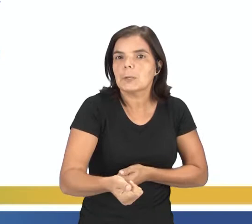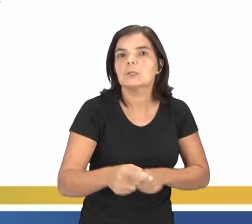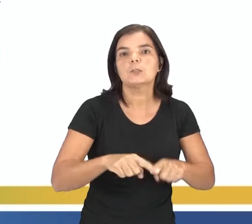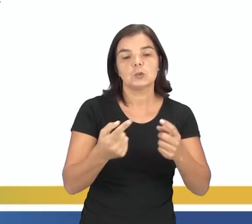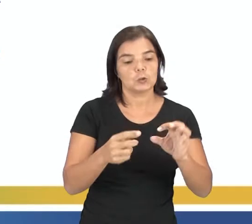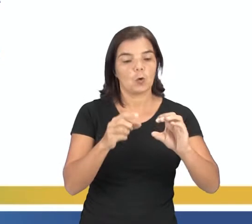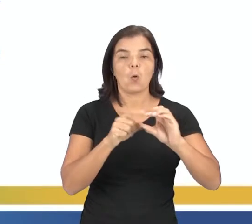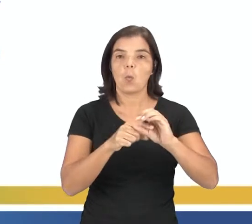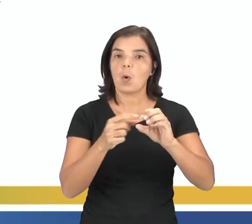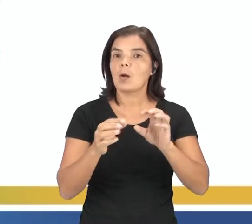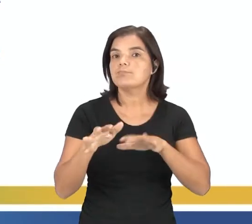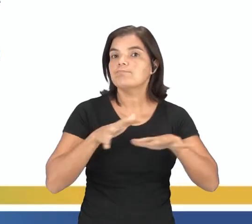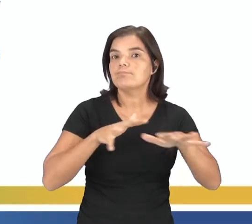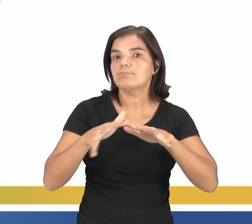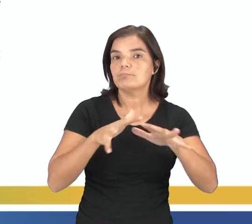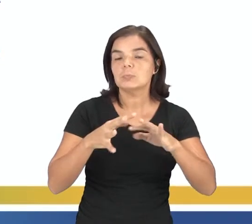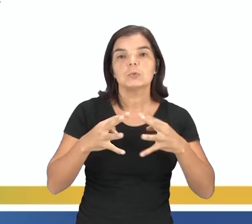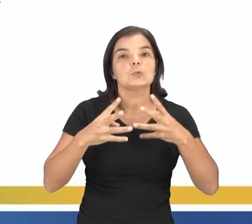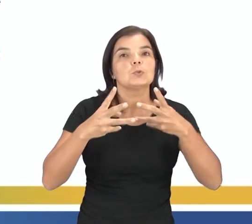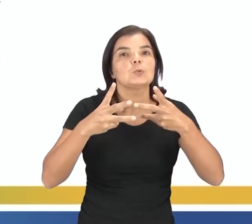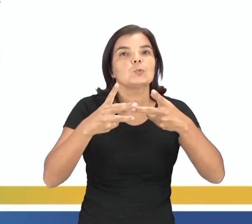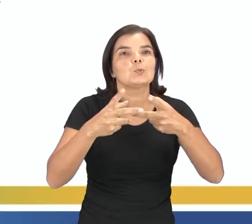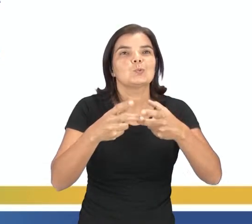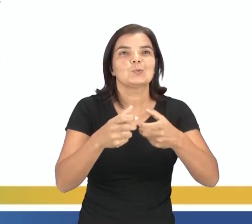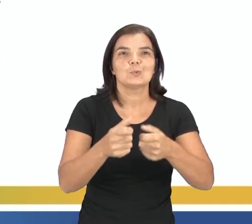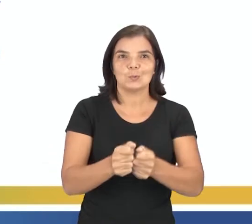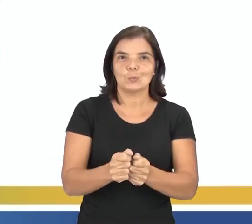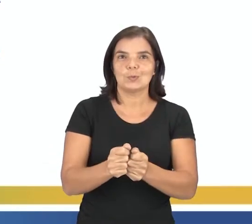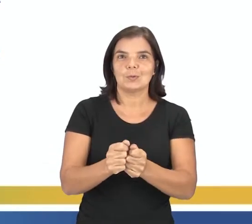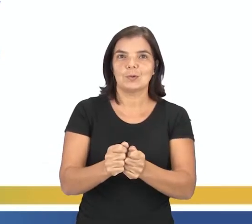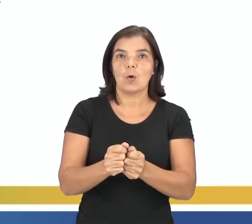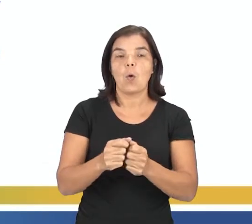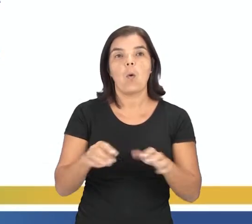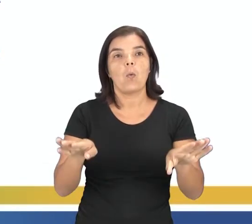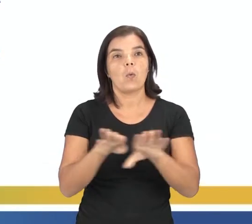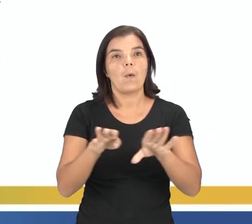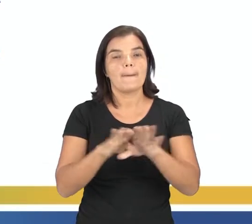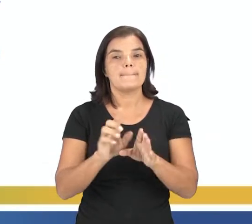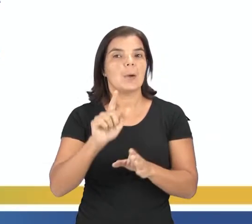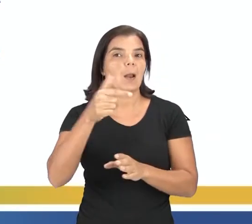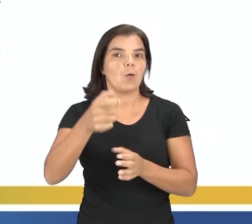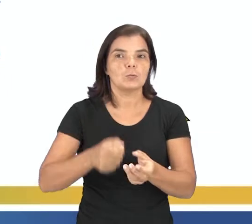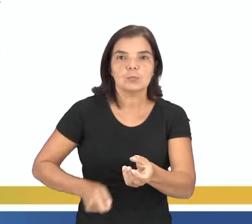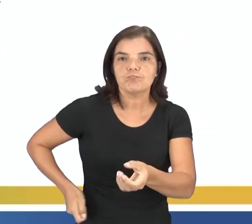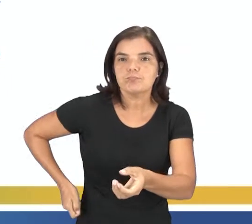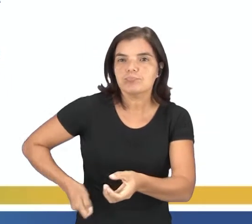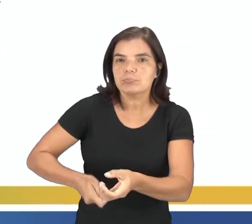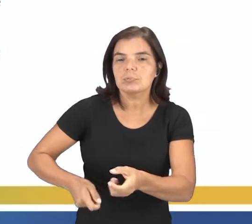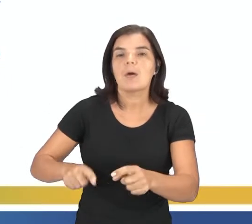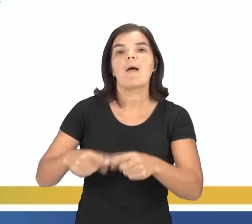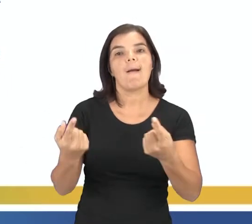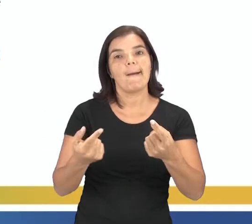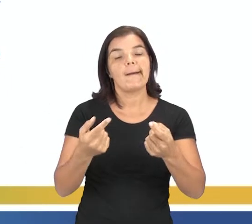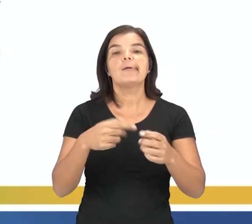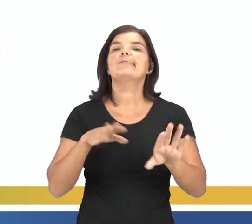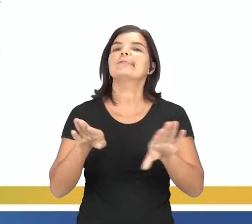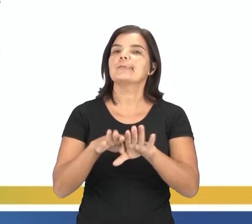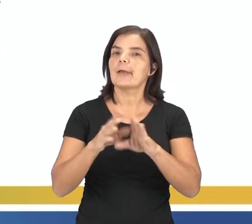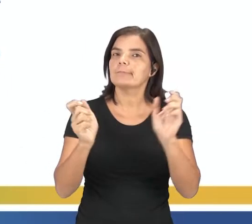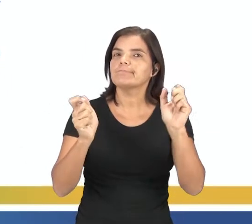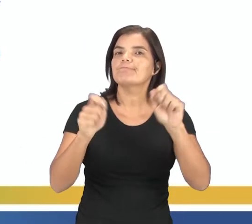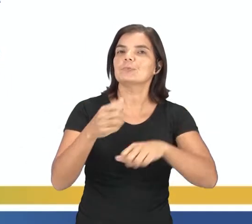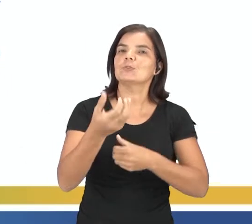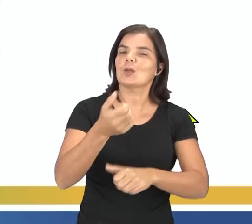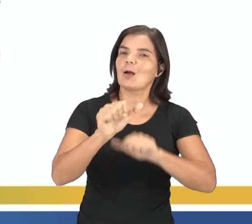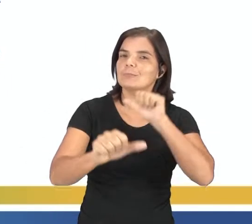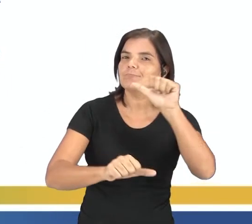uma bolinha transfere seu movimento totalmente ou parcialmente para outra. A grandeza que torna possível